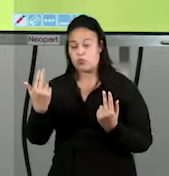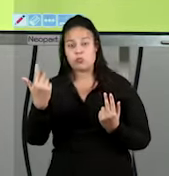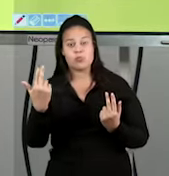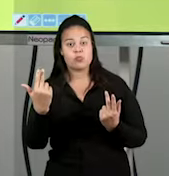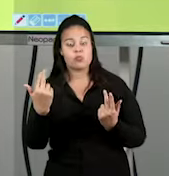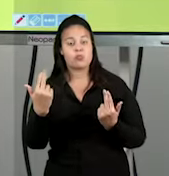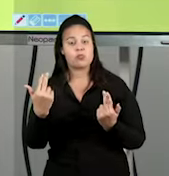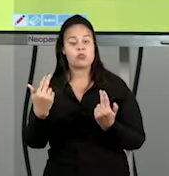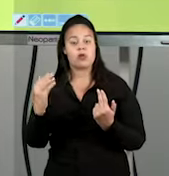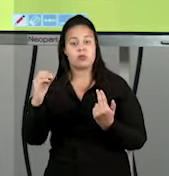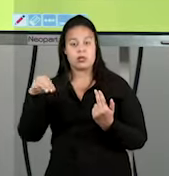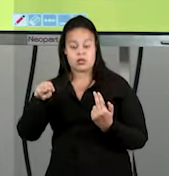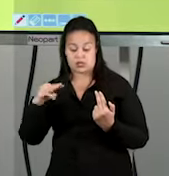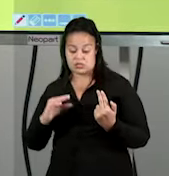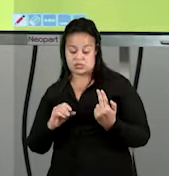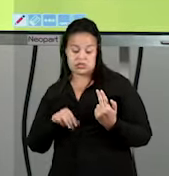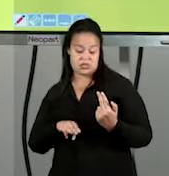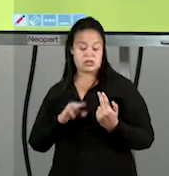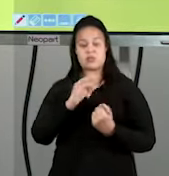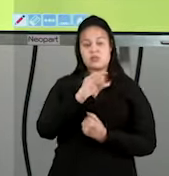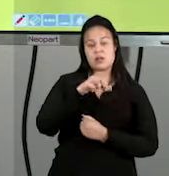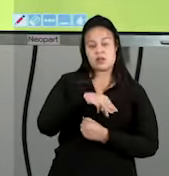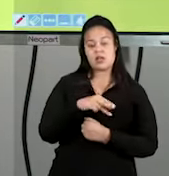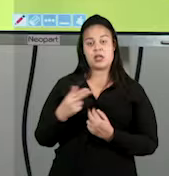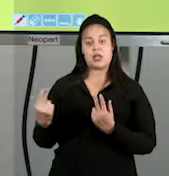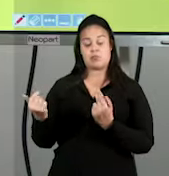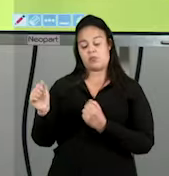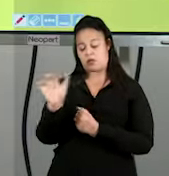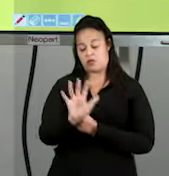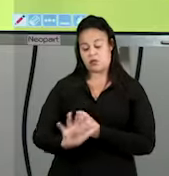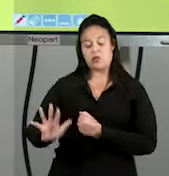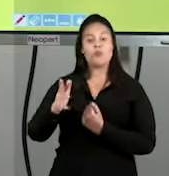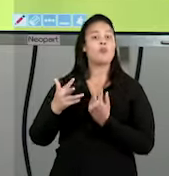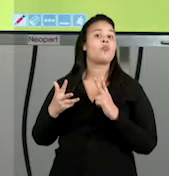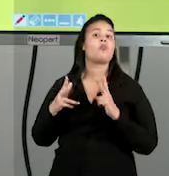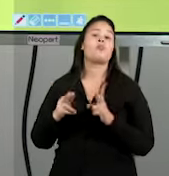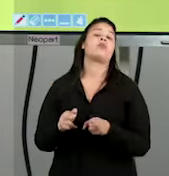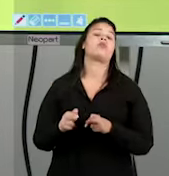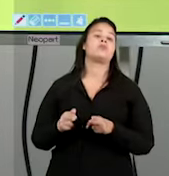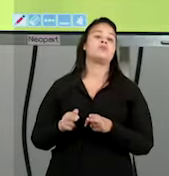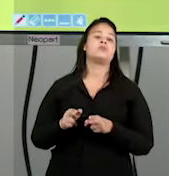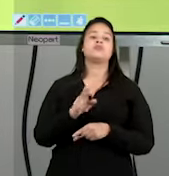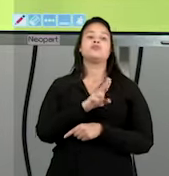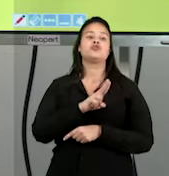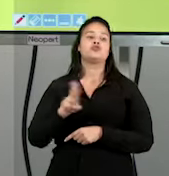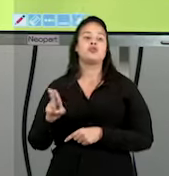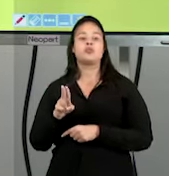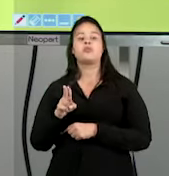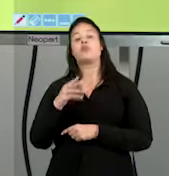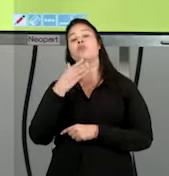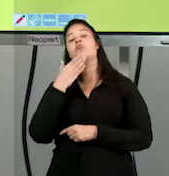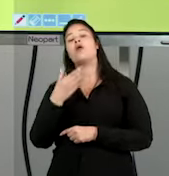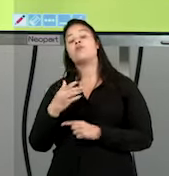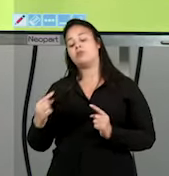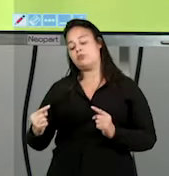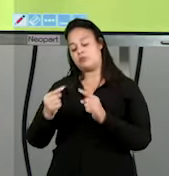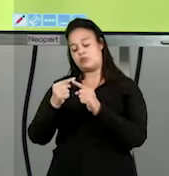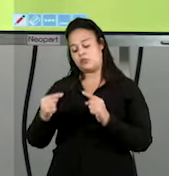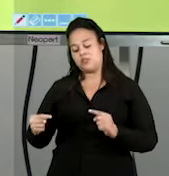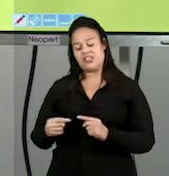de lado, 3 ângulos internos iguais, é conhecido como